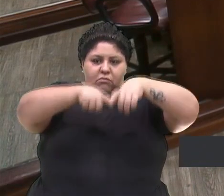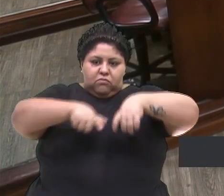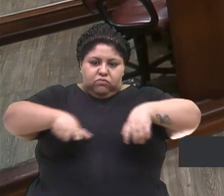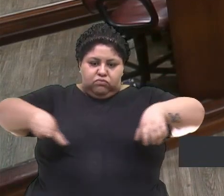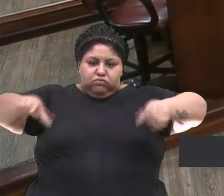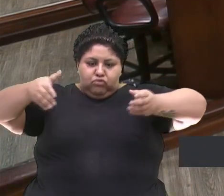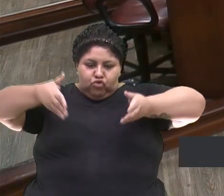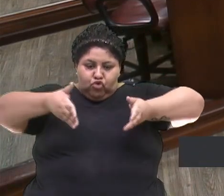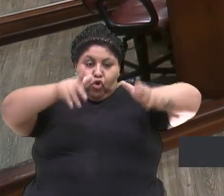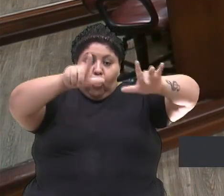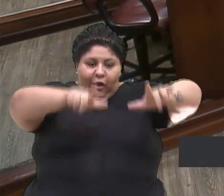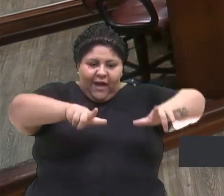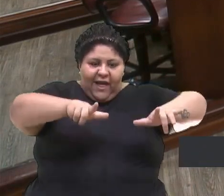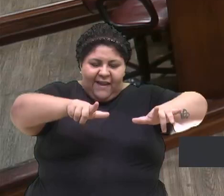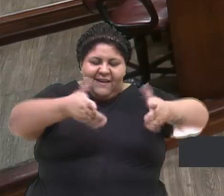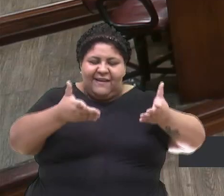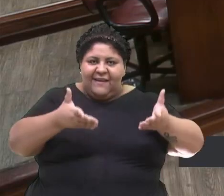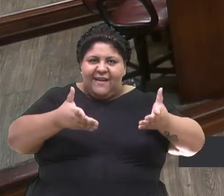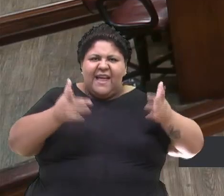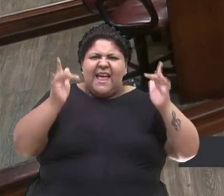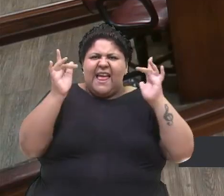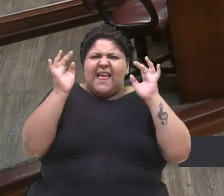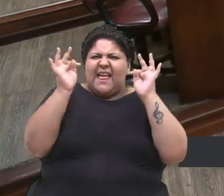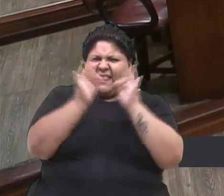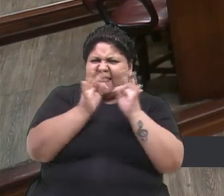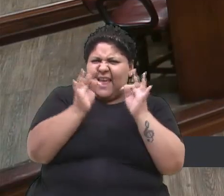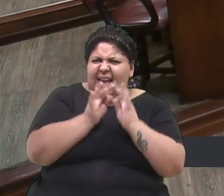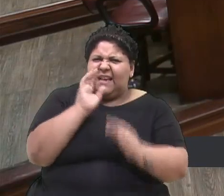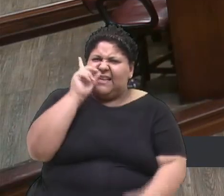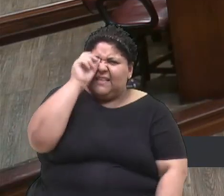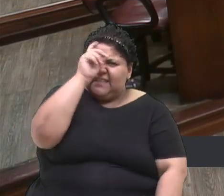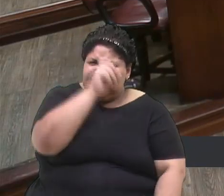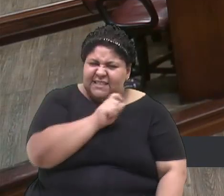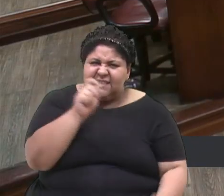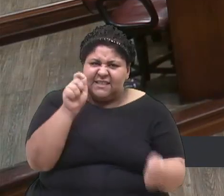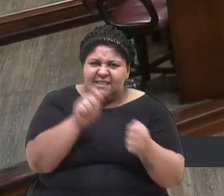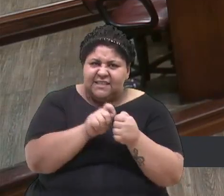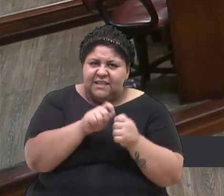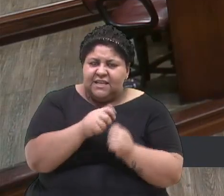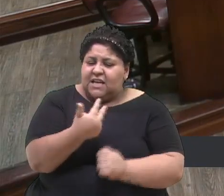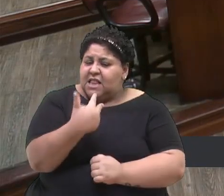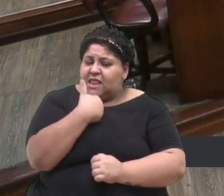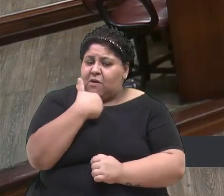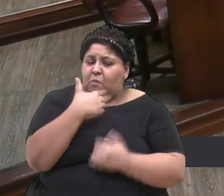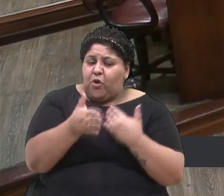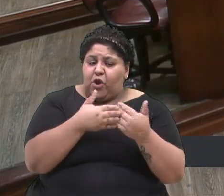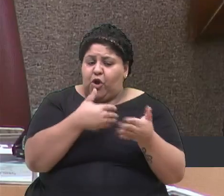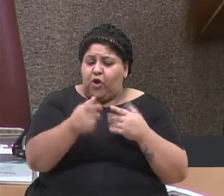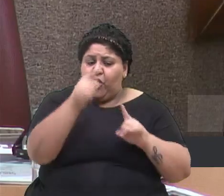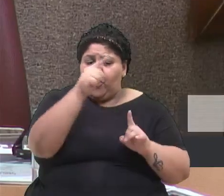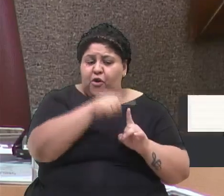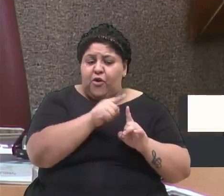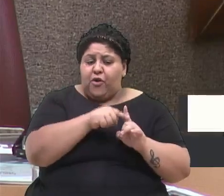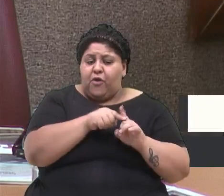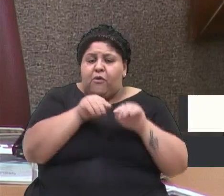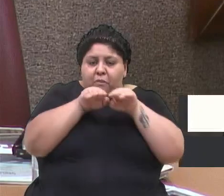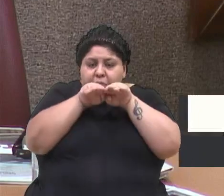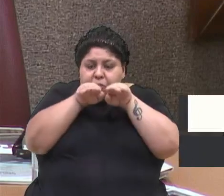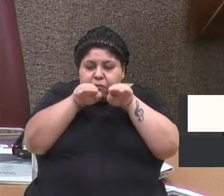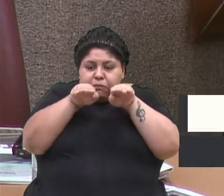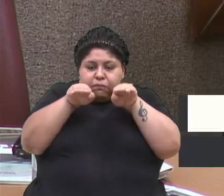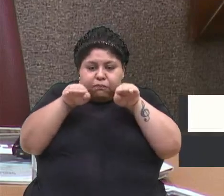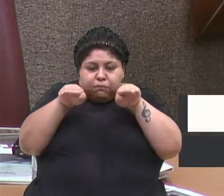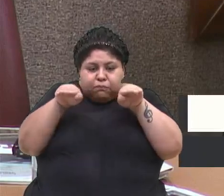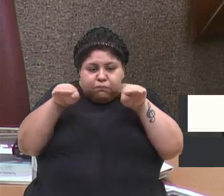técnica. Realmente é muito técnica e é muito difícil de fazer, porque ela não pode ter qualquer tipo de desnível ou barreira, além